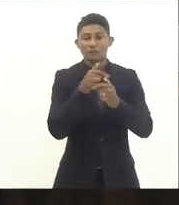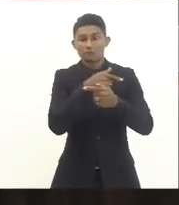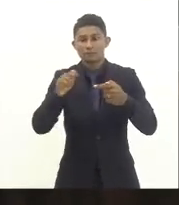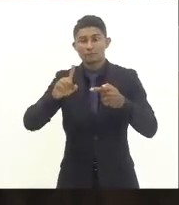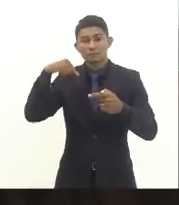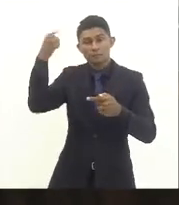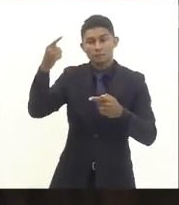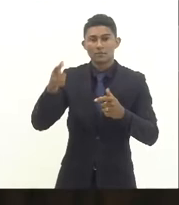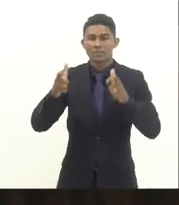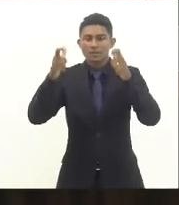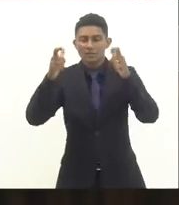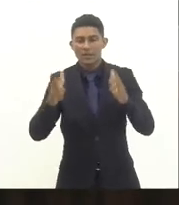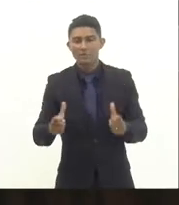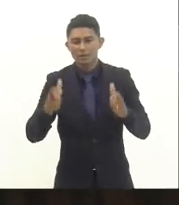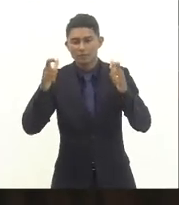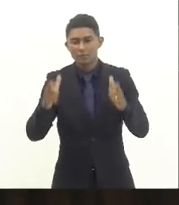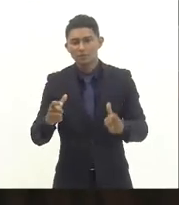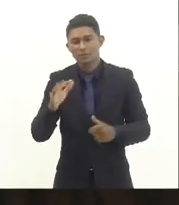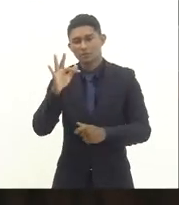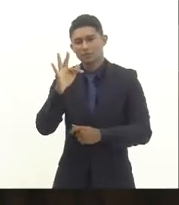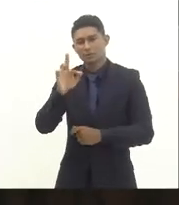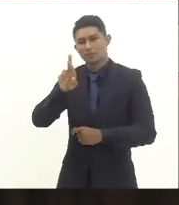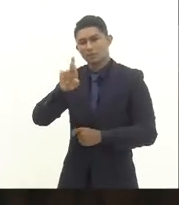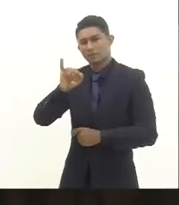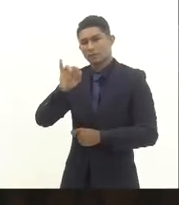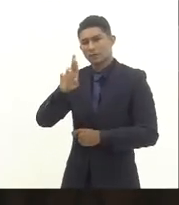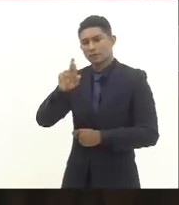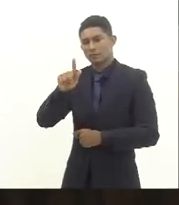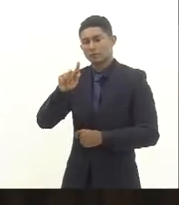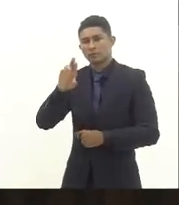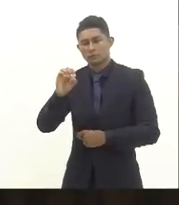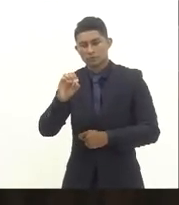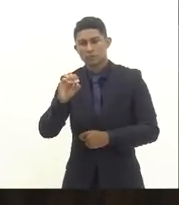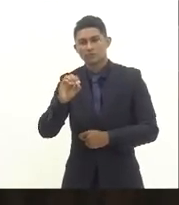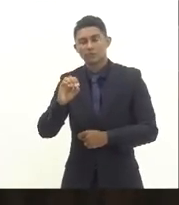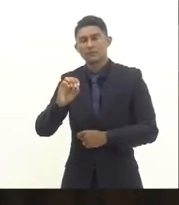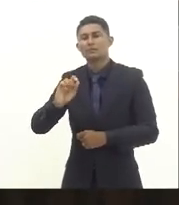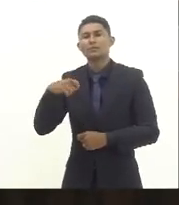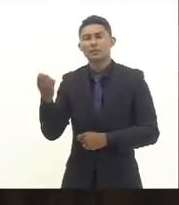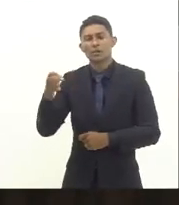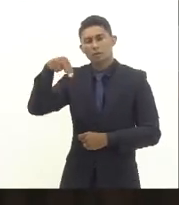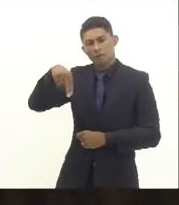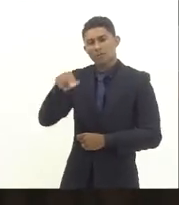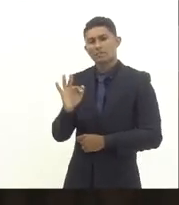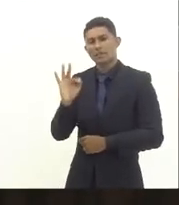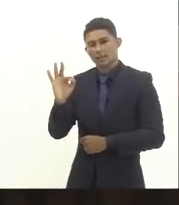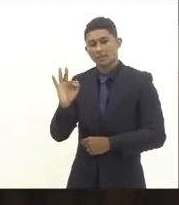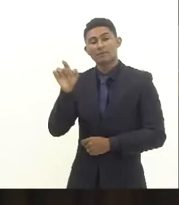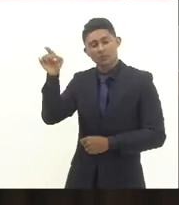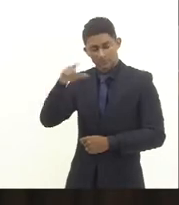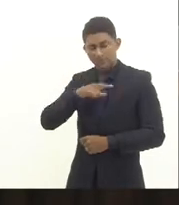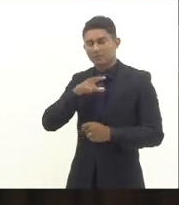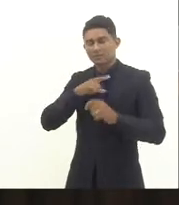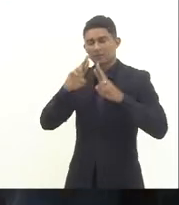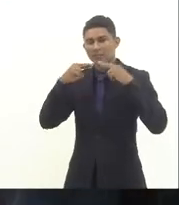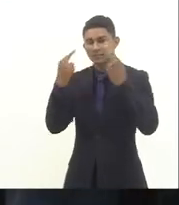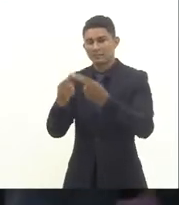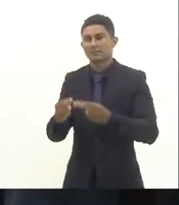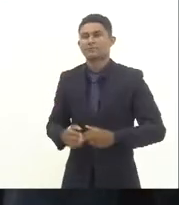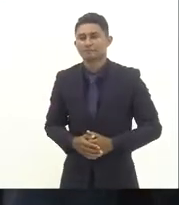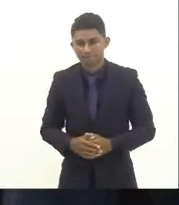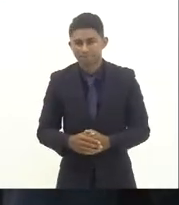semana em Friburgo Vamos fazer uma uma rodada lá voltar a gente está convidado os demais também Deputado da Dani a